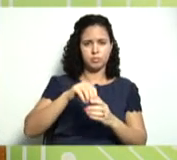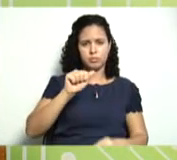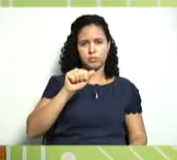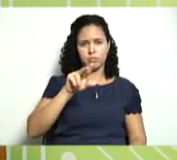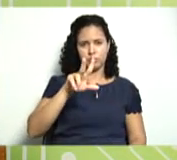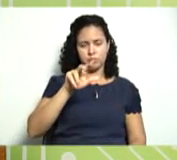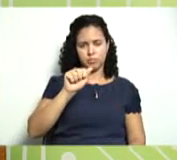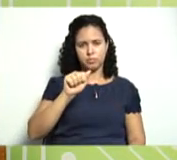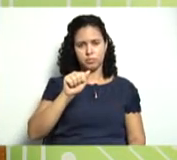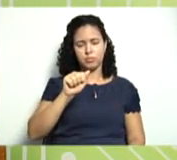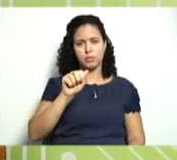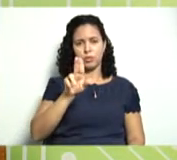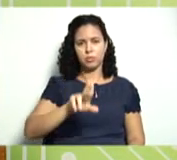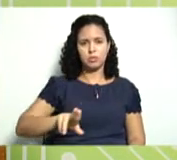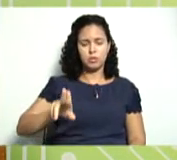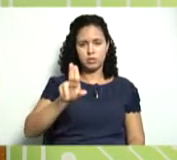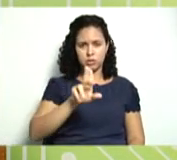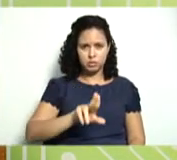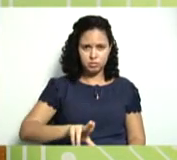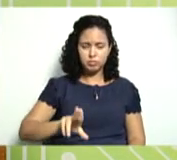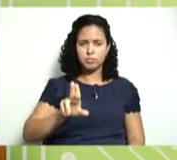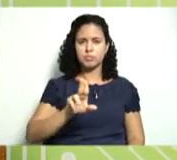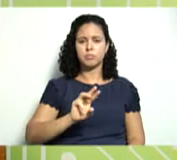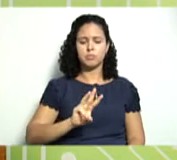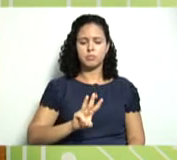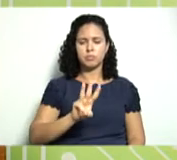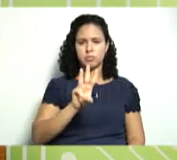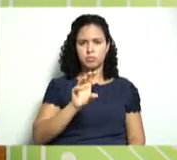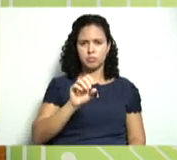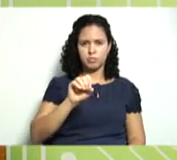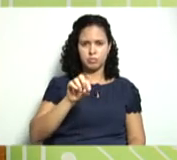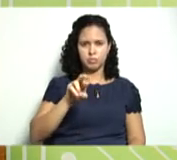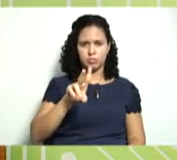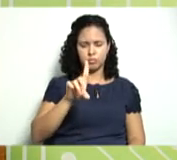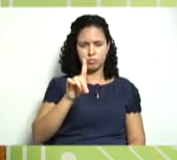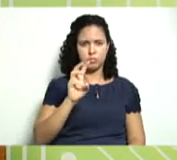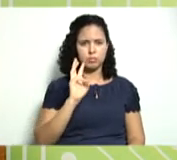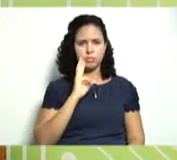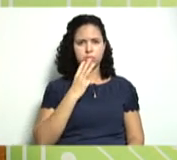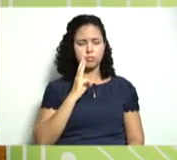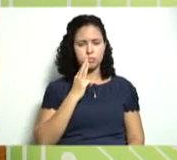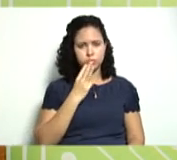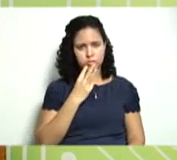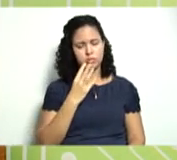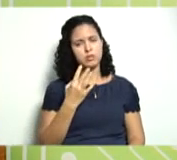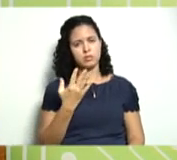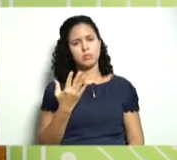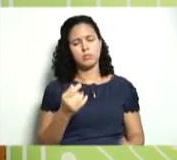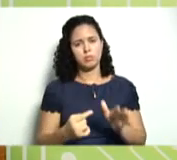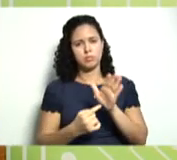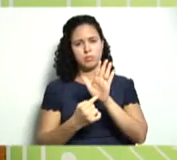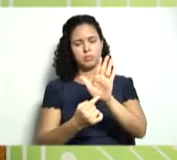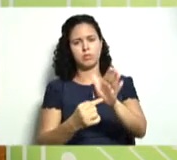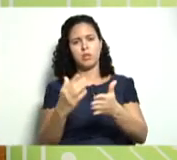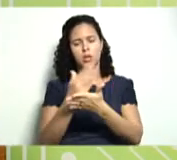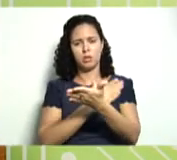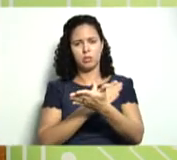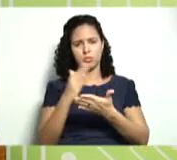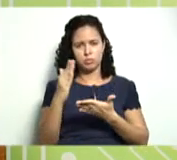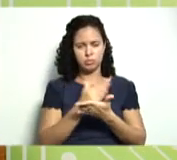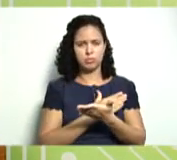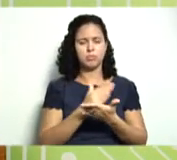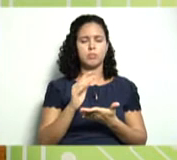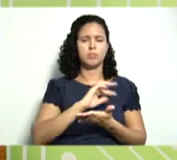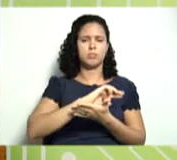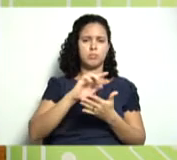word certo assim hoje nós escolhemos eles pra tá passando pra vocês alguns recursos relacionados a esse software